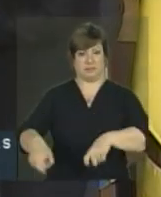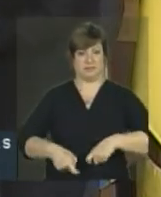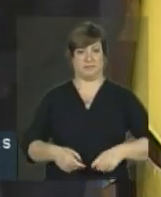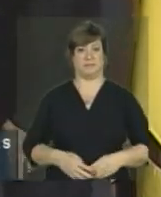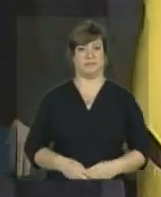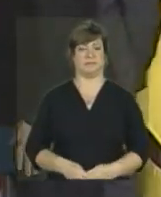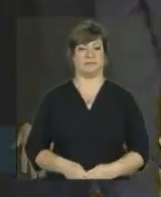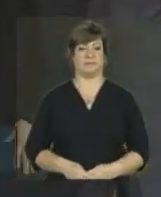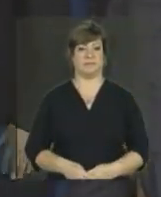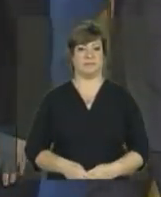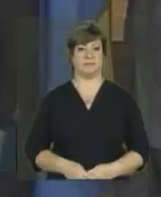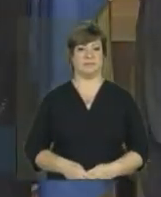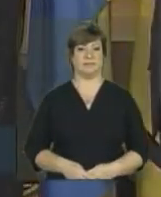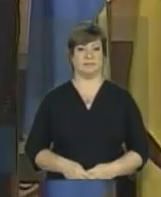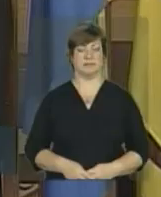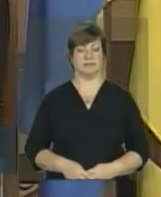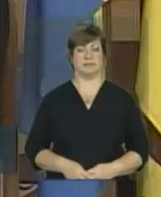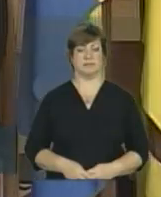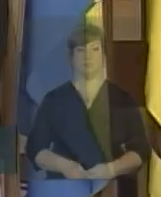agricultura.